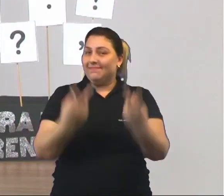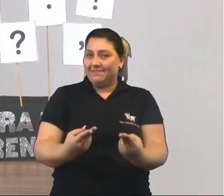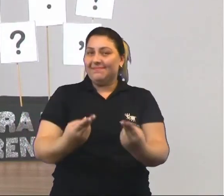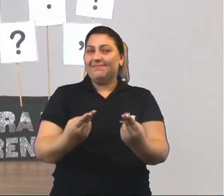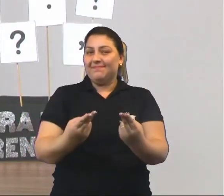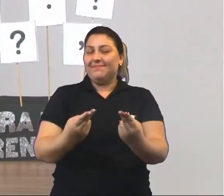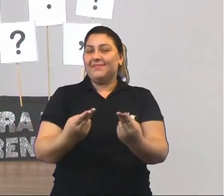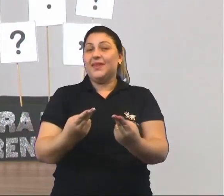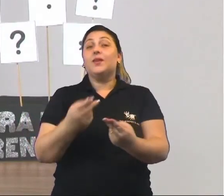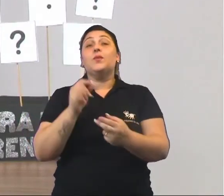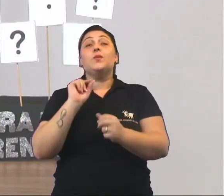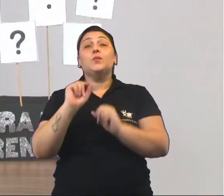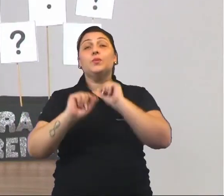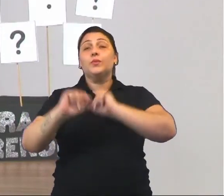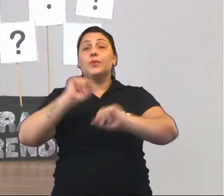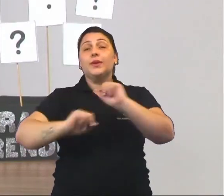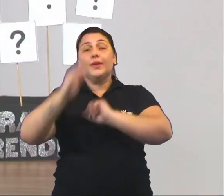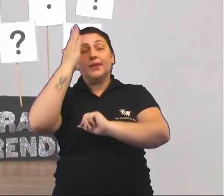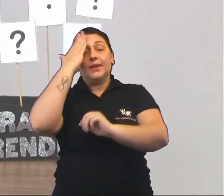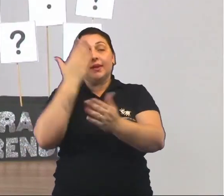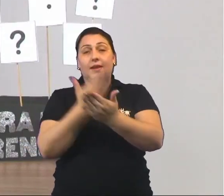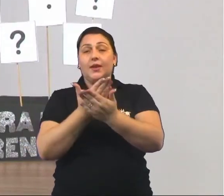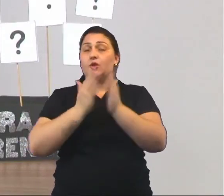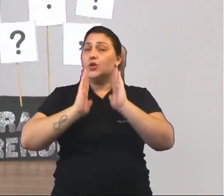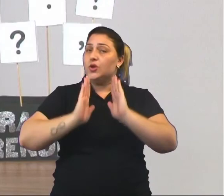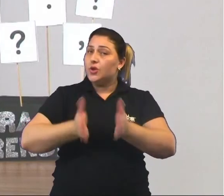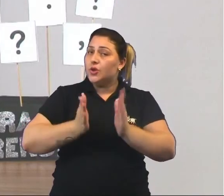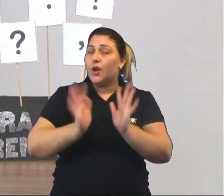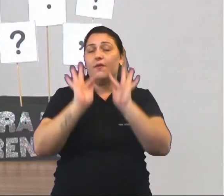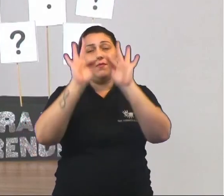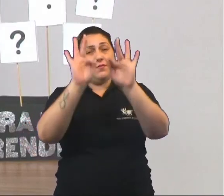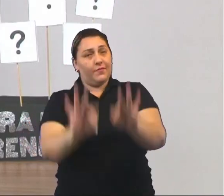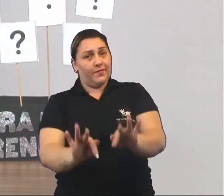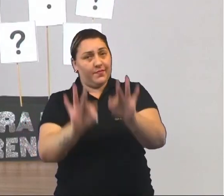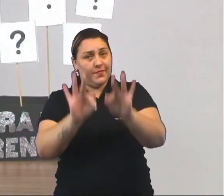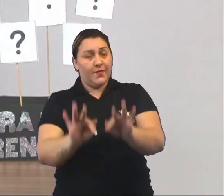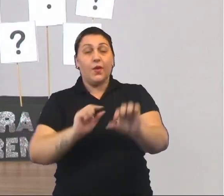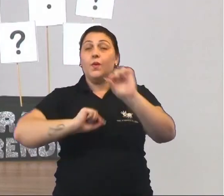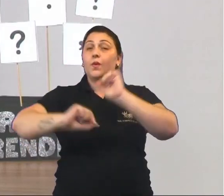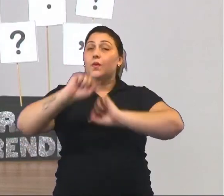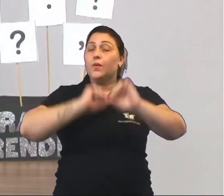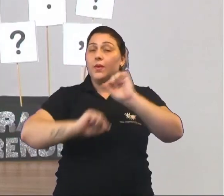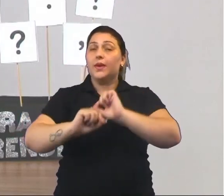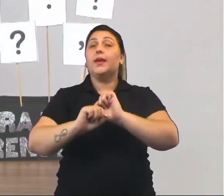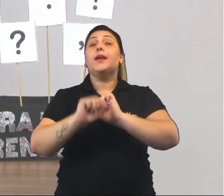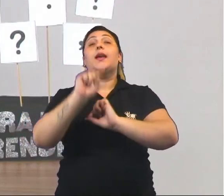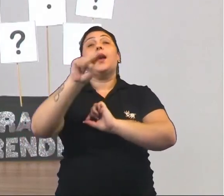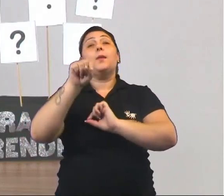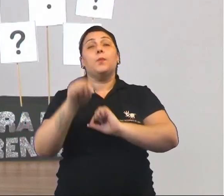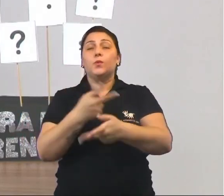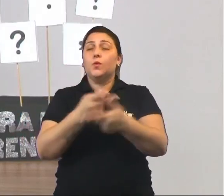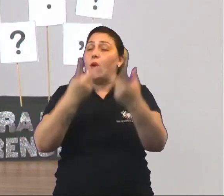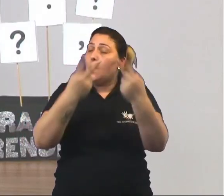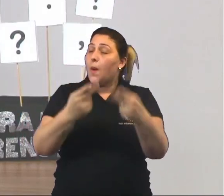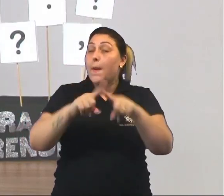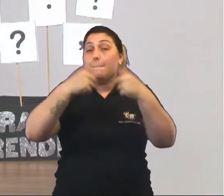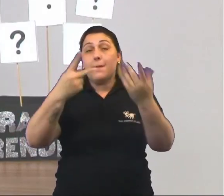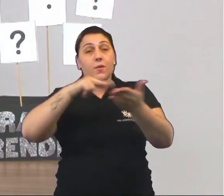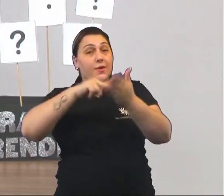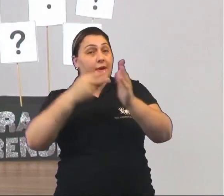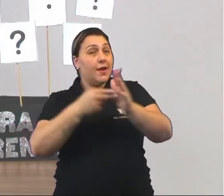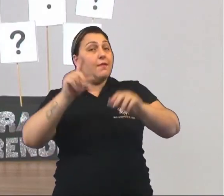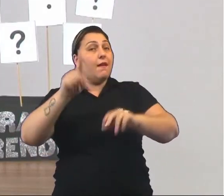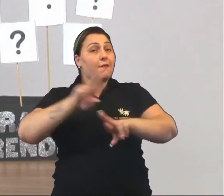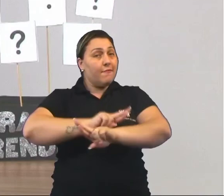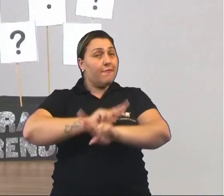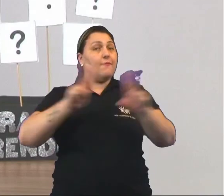mesmo? Mas o que eu quero que vocês entendam nessa aula, que já está chegando ao fim, é que, ainda que a pontuação seja a mesma, o sentido